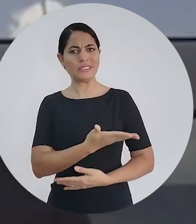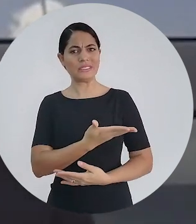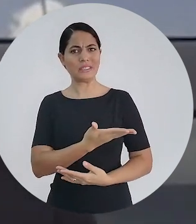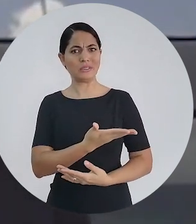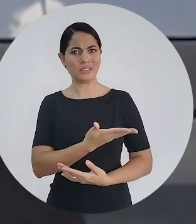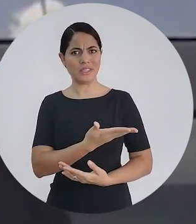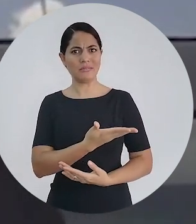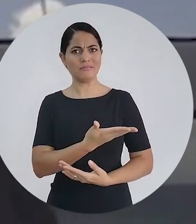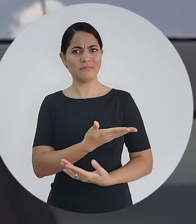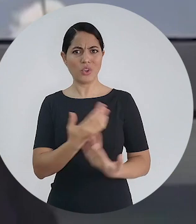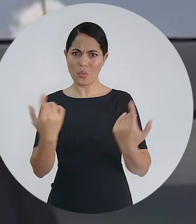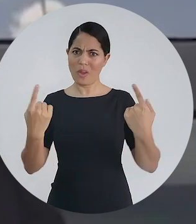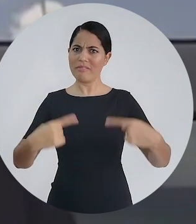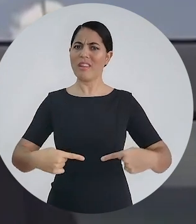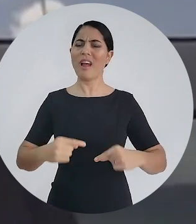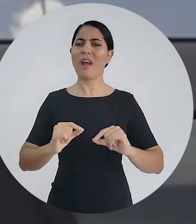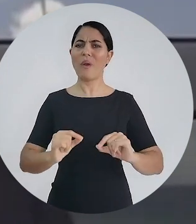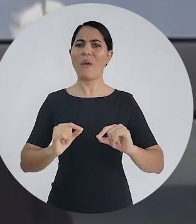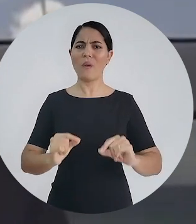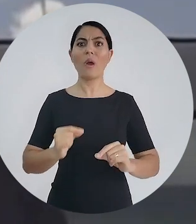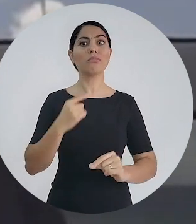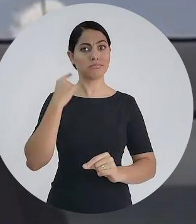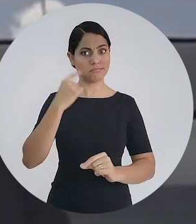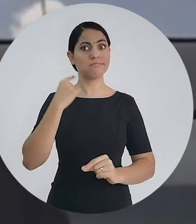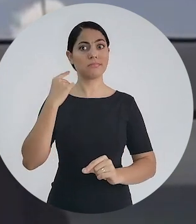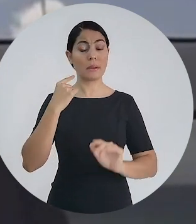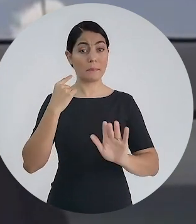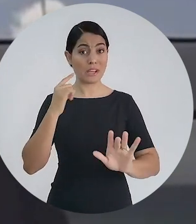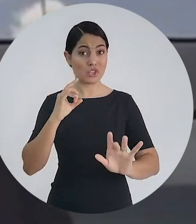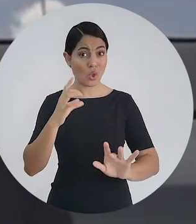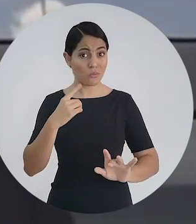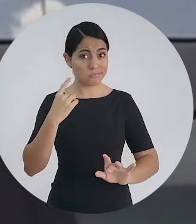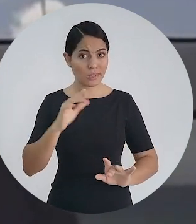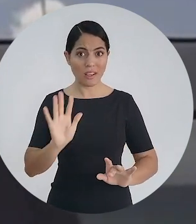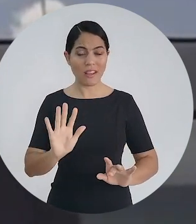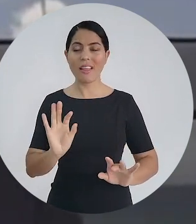à advocacia, mas a todo o sistema de justiça.